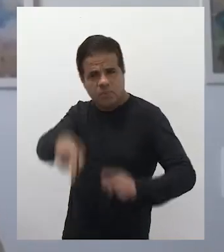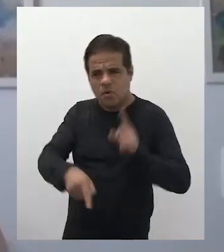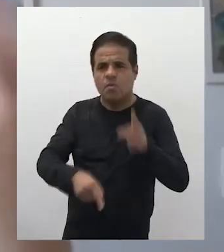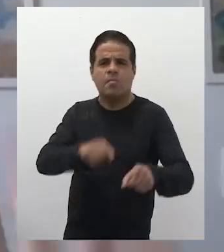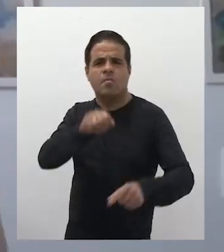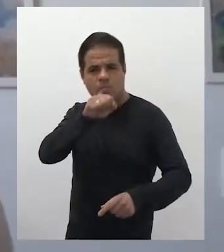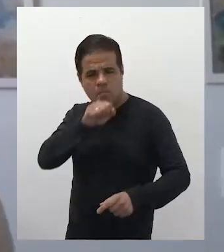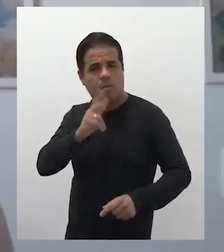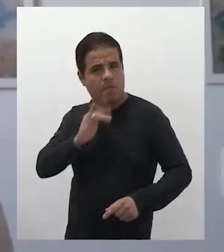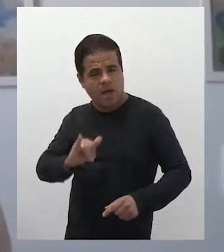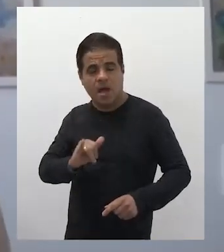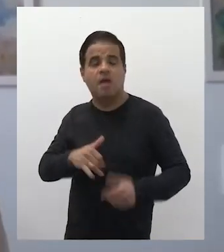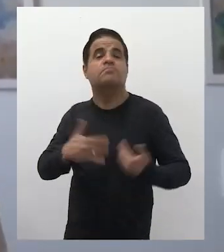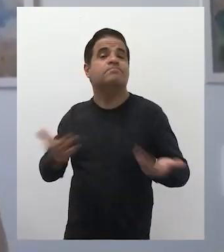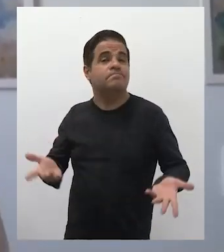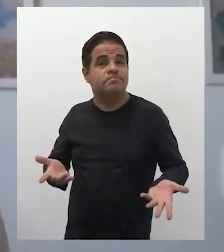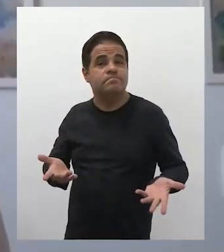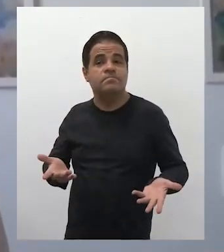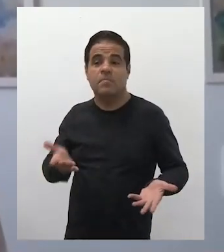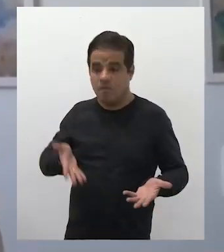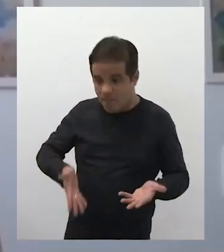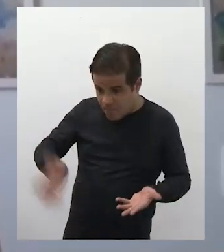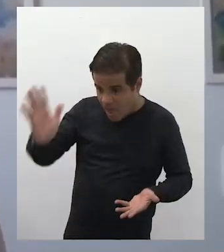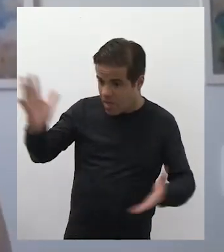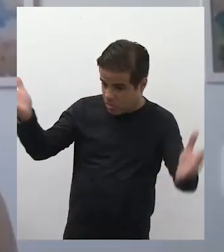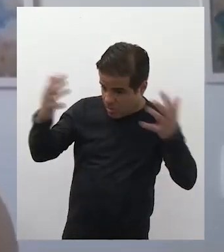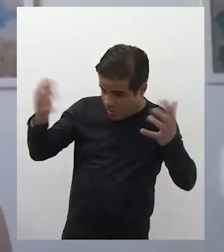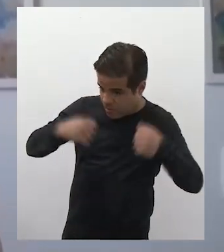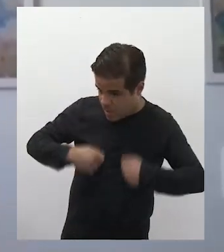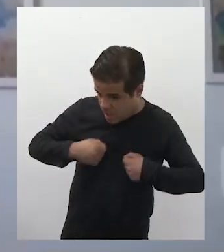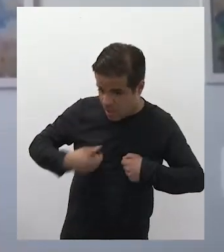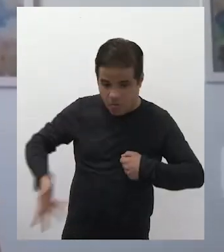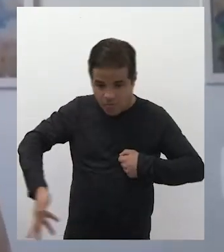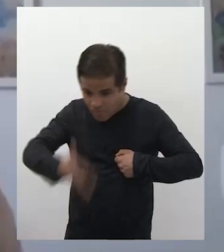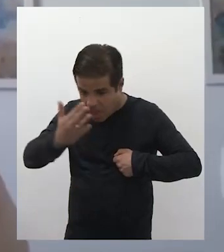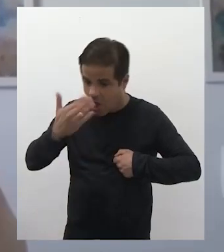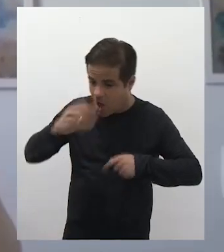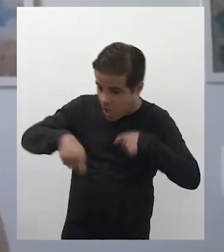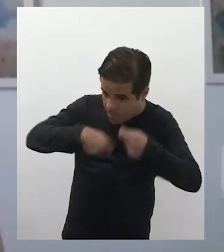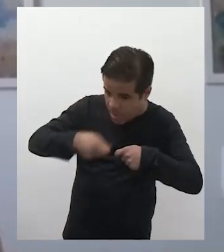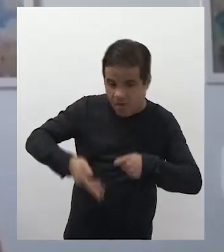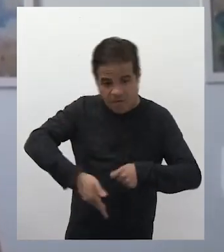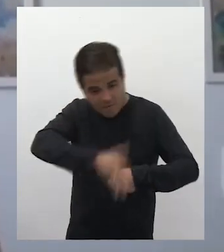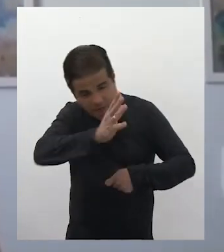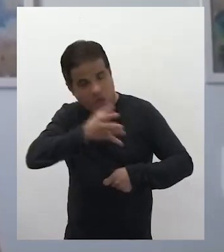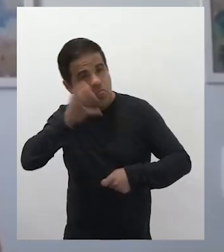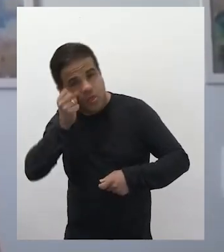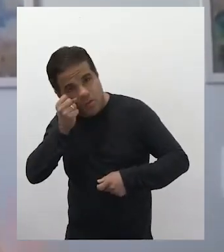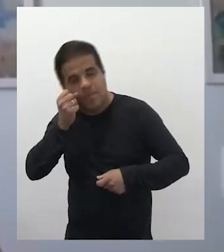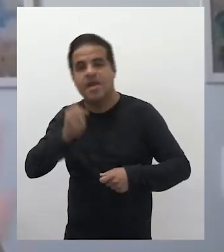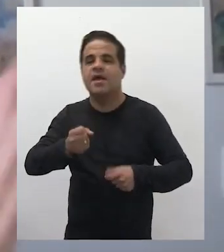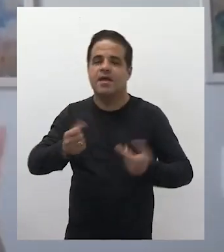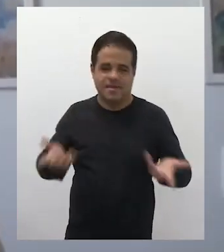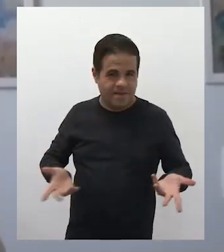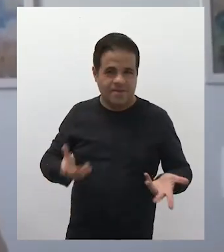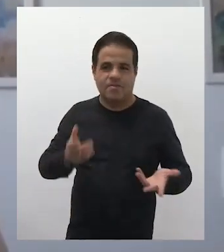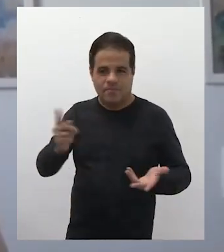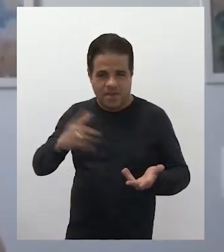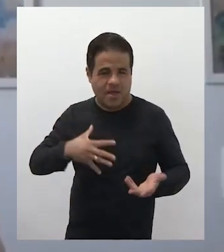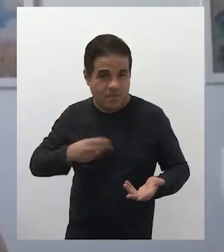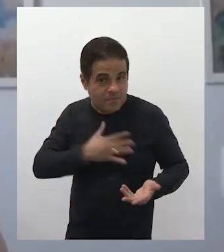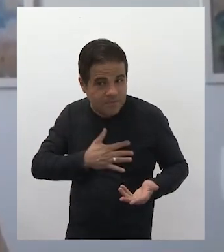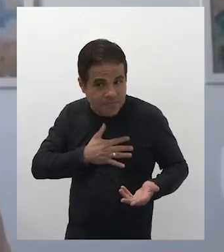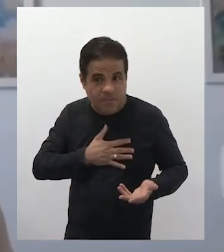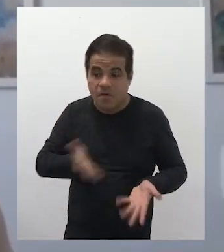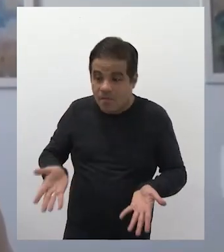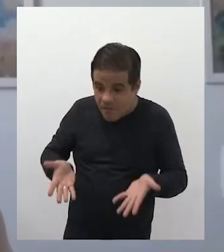e o pai fazem o quê? Vai tomar banho, vai almoçar, vai dormir. Né? Não é um filho querido,